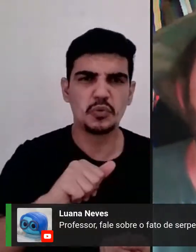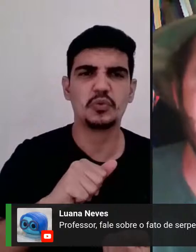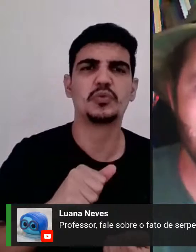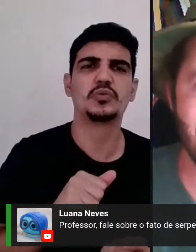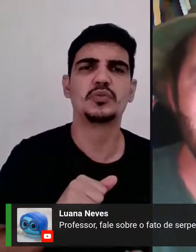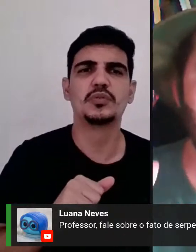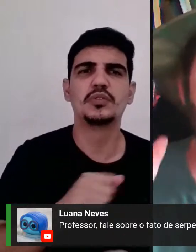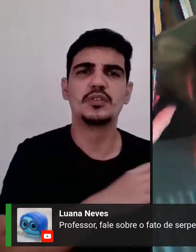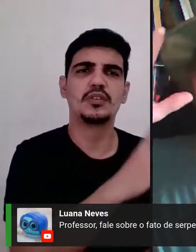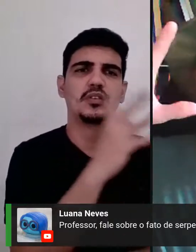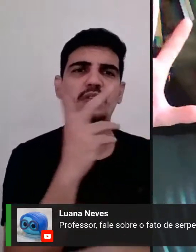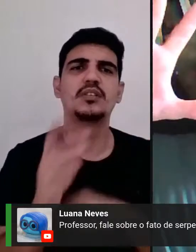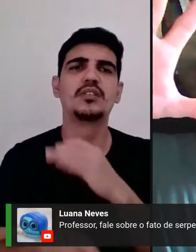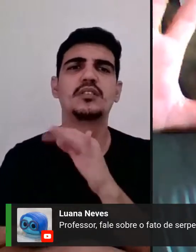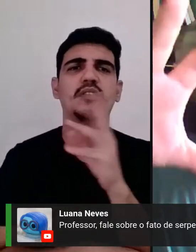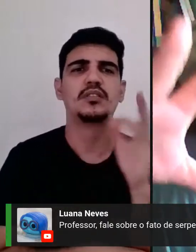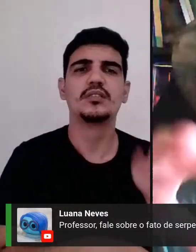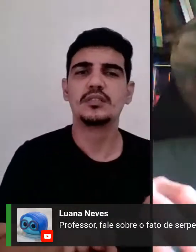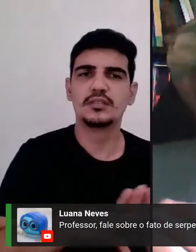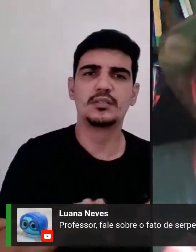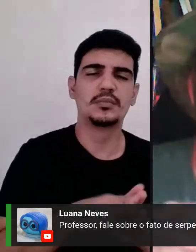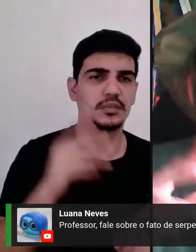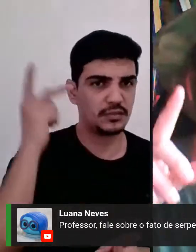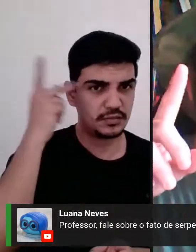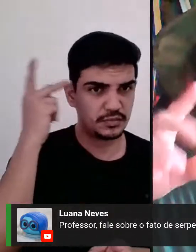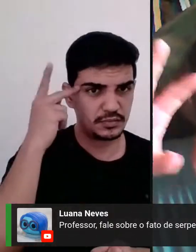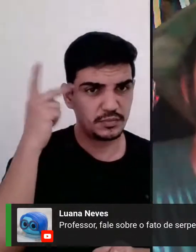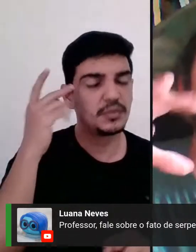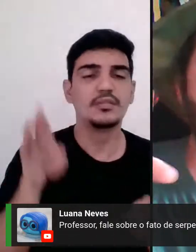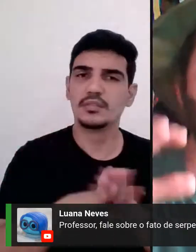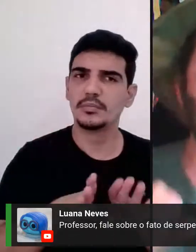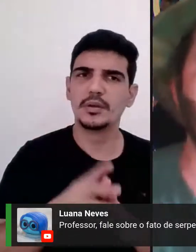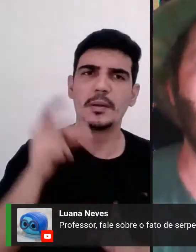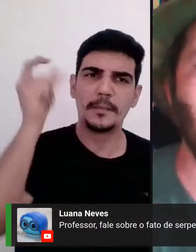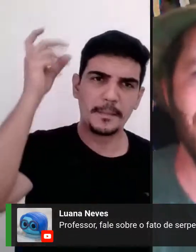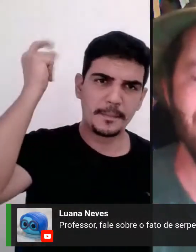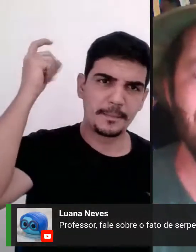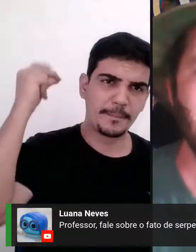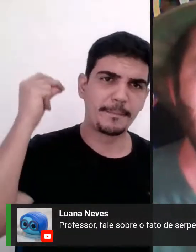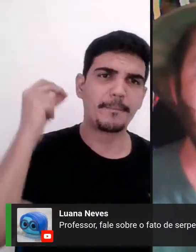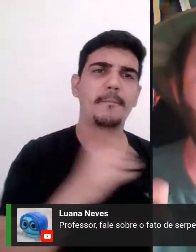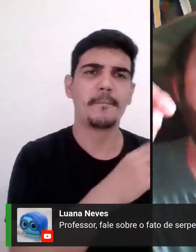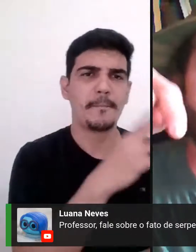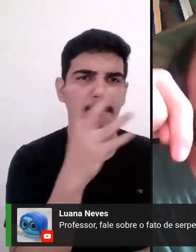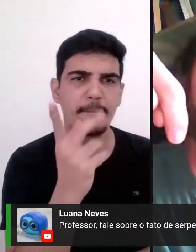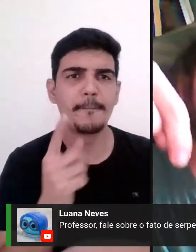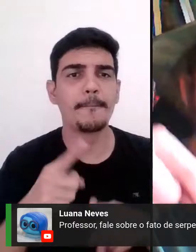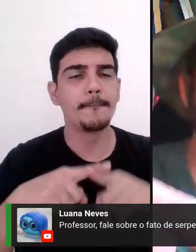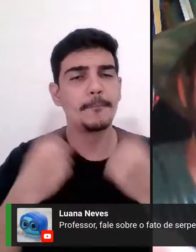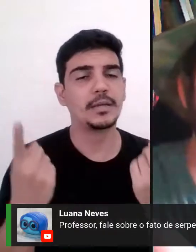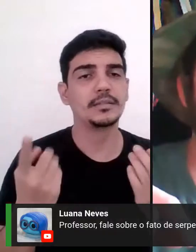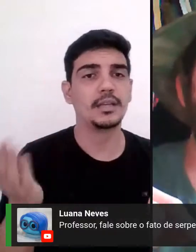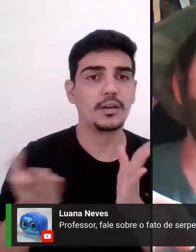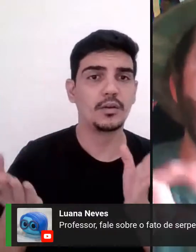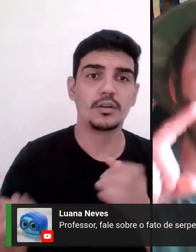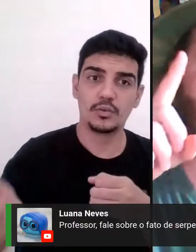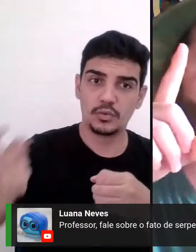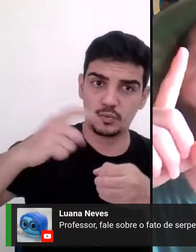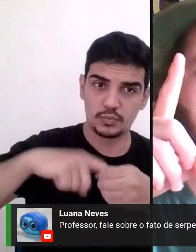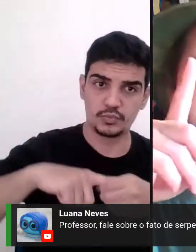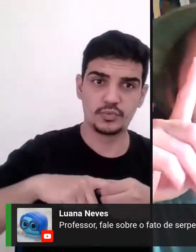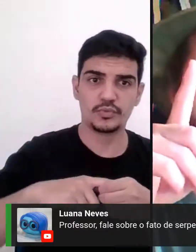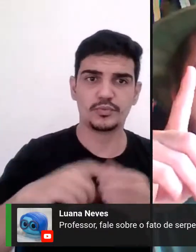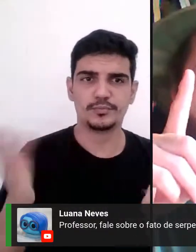atrás, era Mata Atlântica. Então esses animais eles acabam retornando para aquele ambiente que não tem a ação do homem. Então agora, por exemplo, a Luana perguntou,